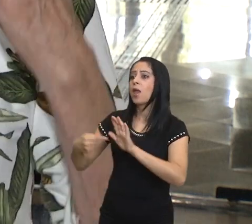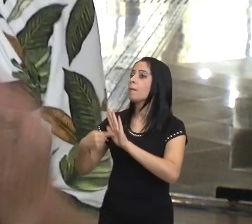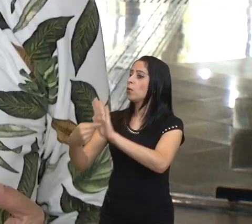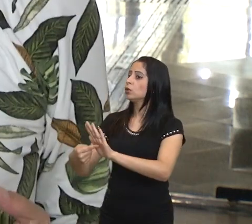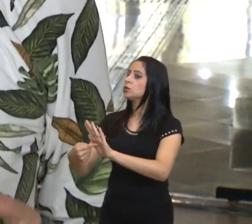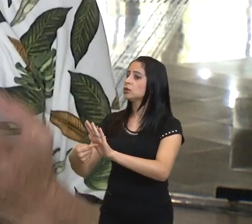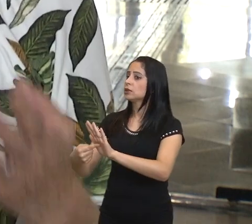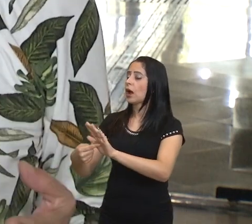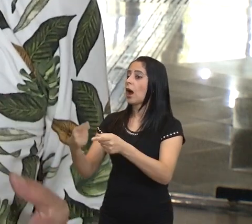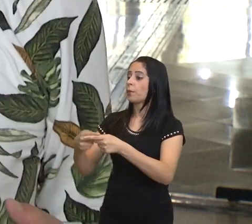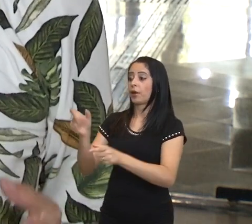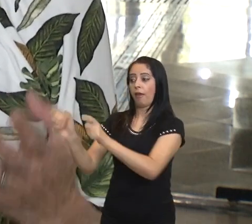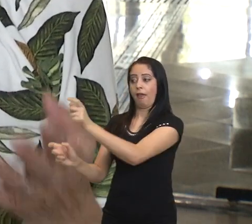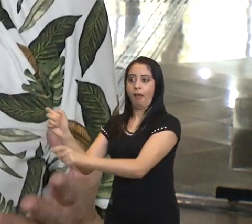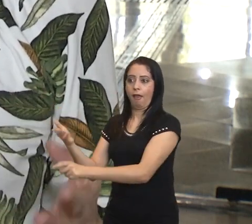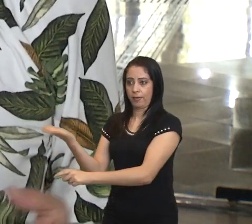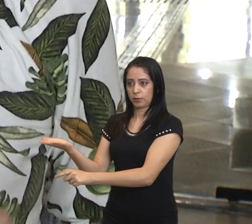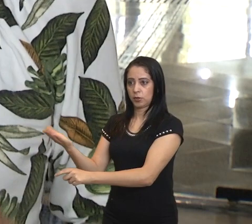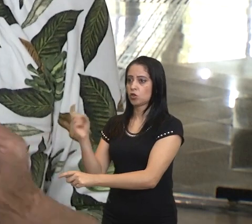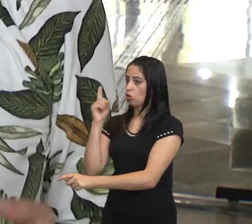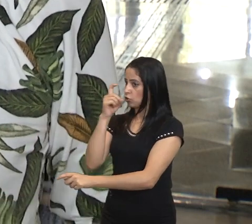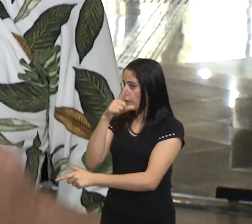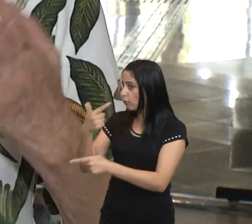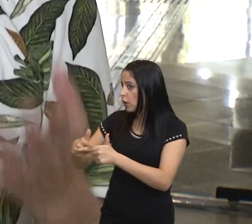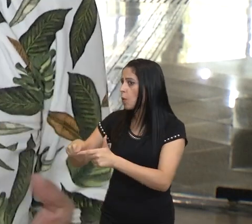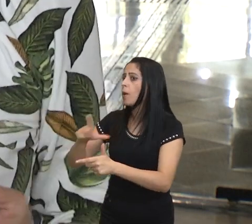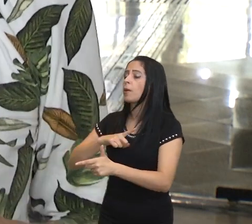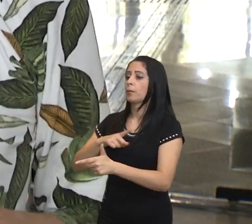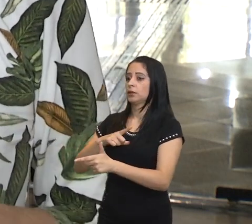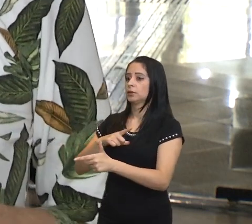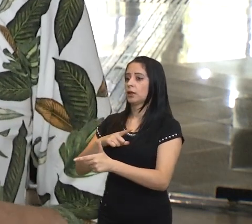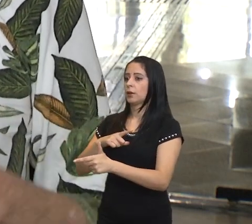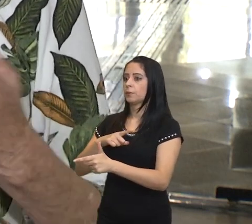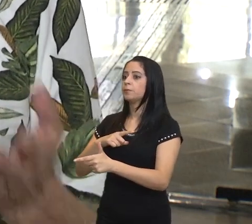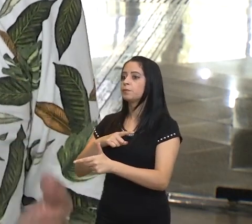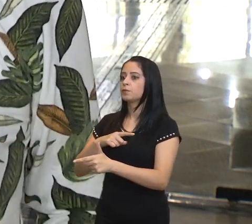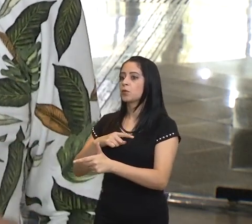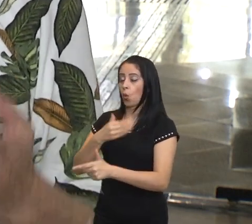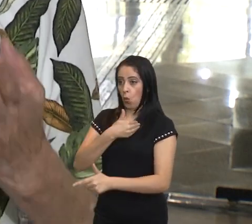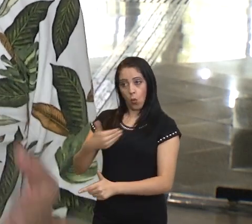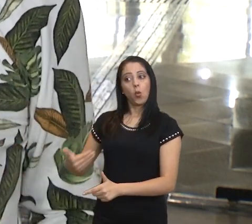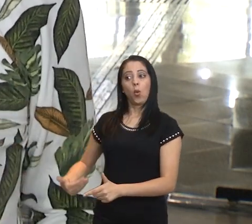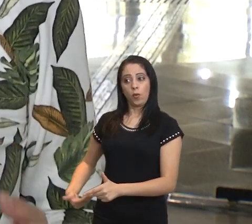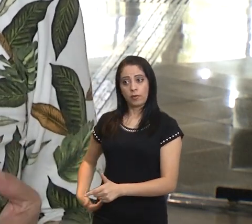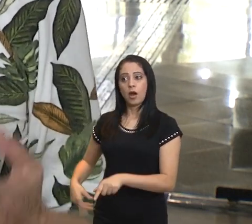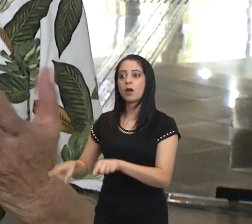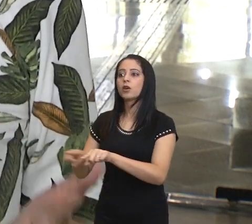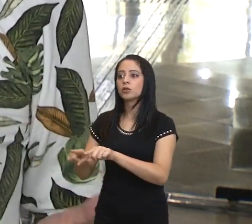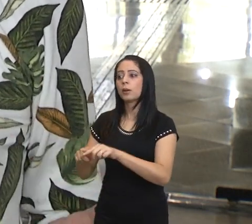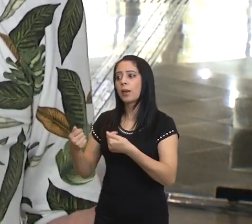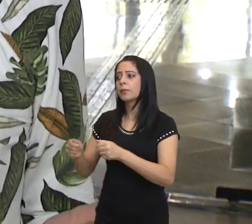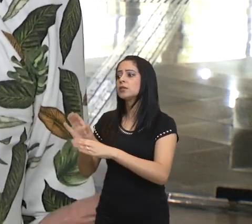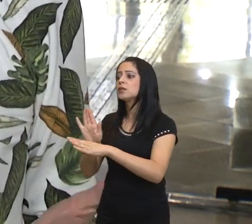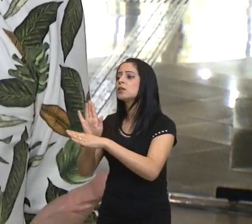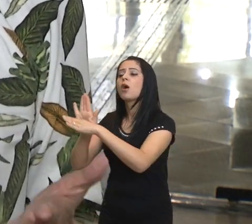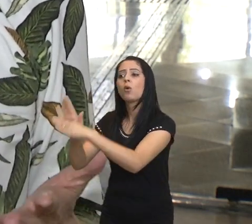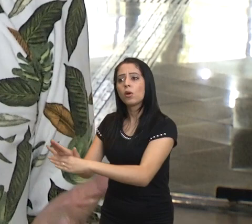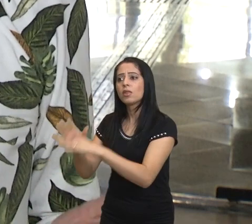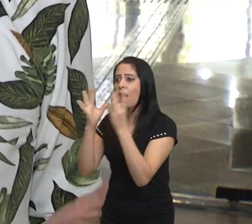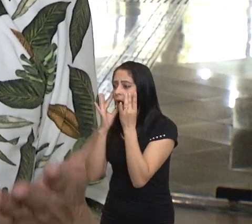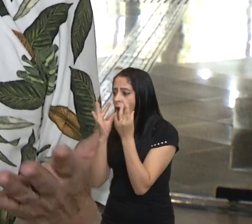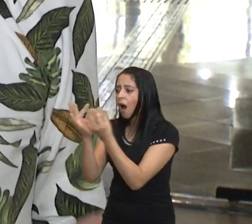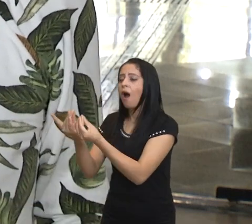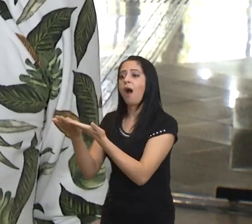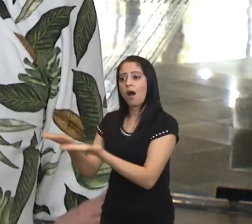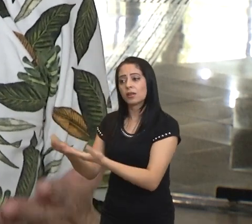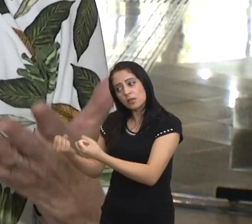sociedade e mostrar as dificuldades pelas quais essas pessoas estão passando. E que o poder público tem que